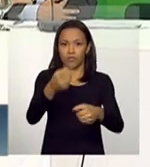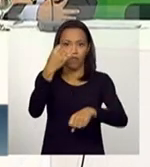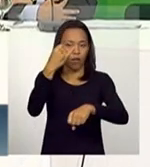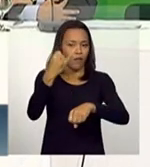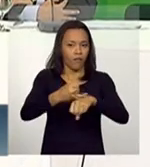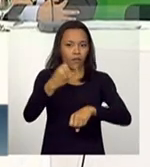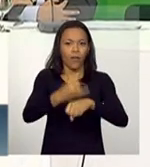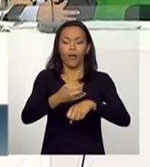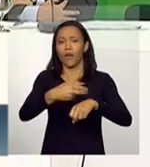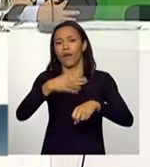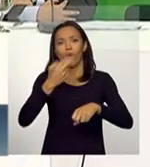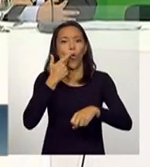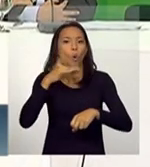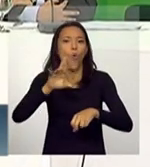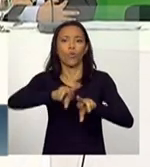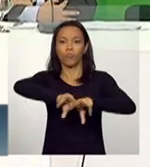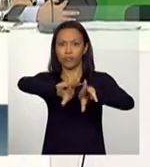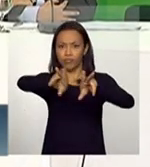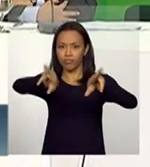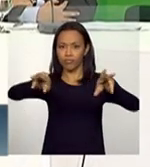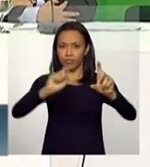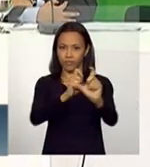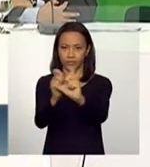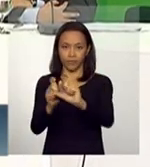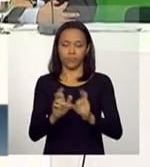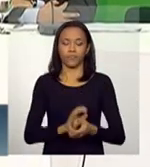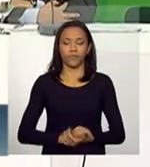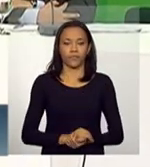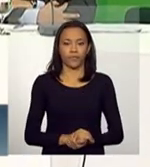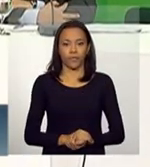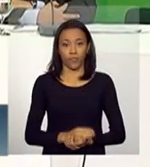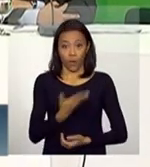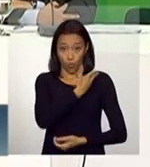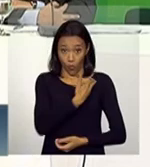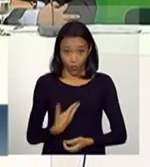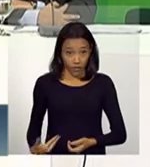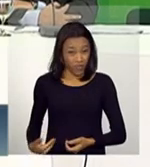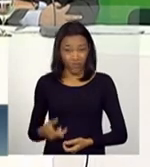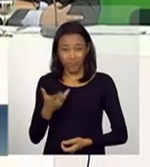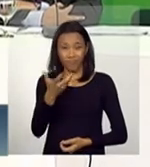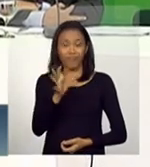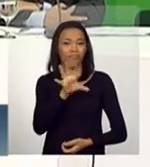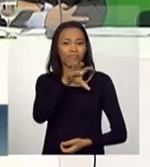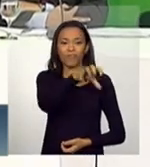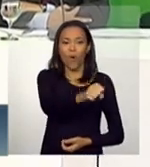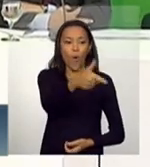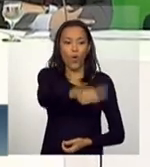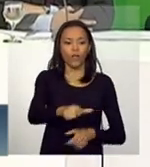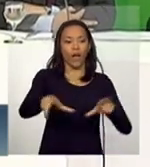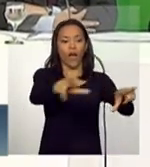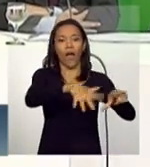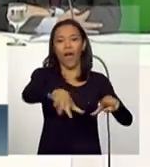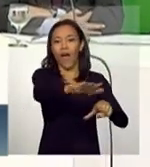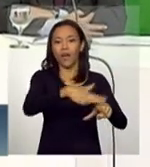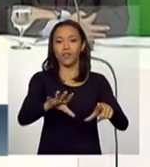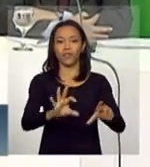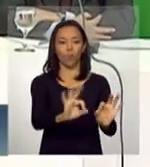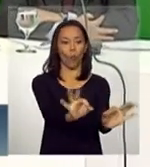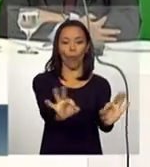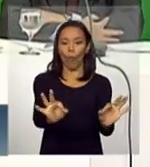Não, o governo não desistiu de tomar áreas improdutivas. Nós vamos